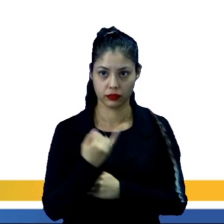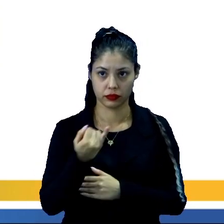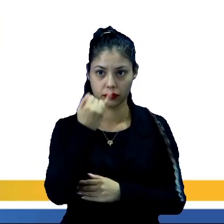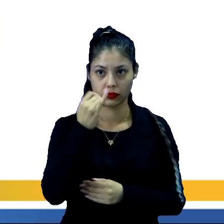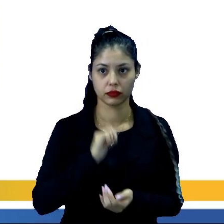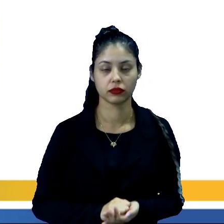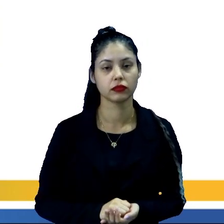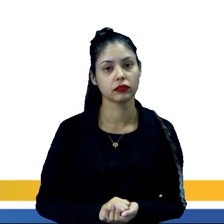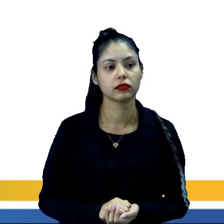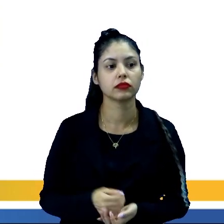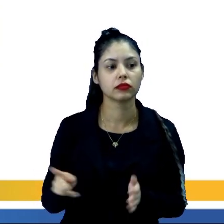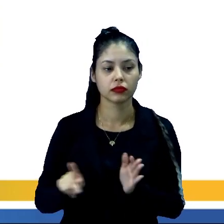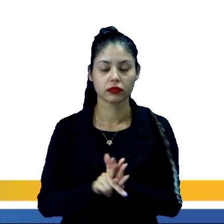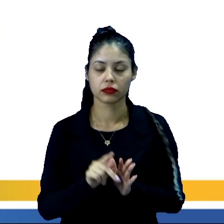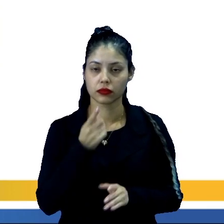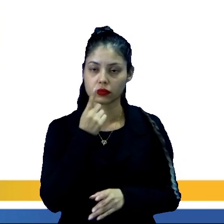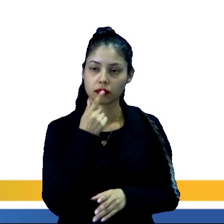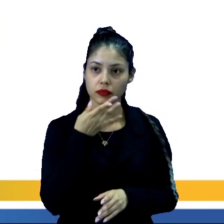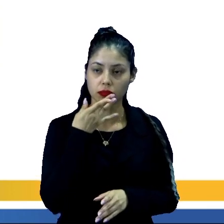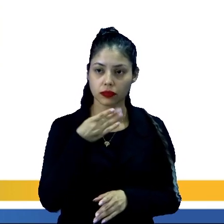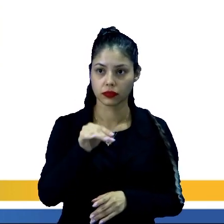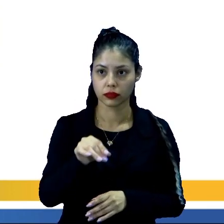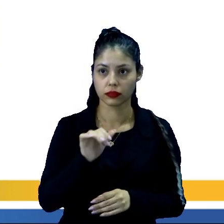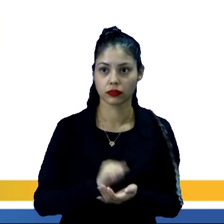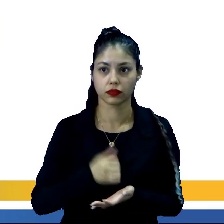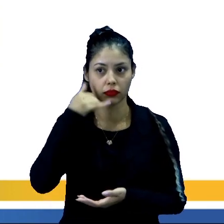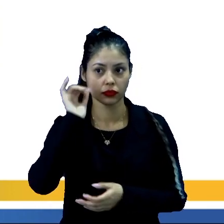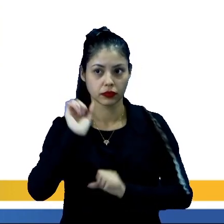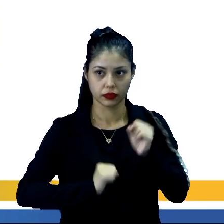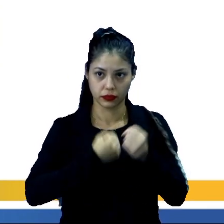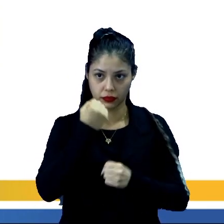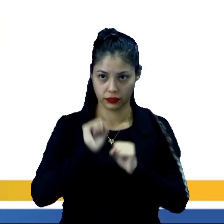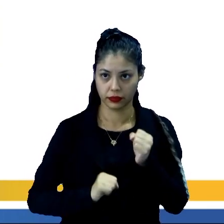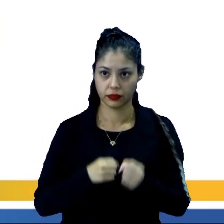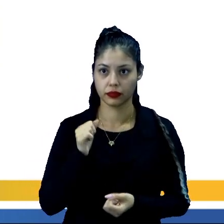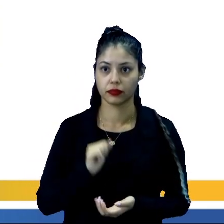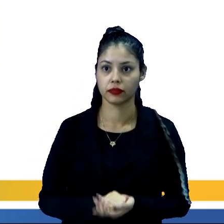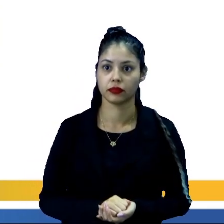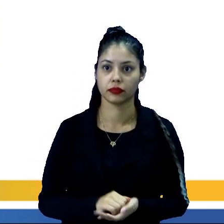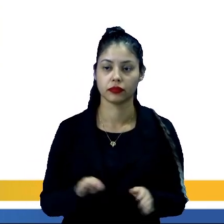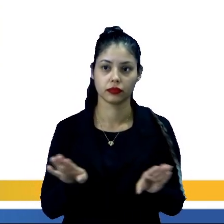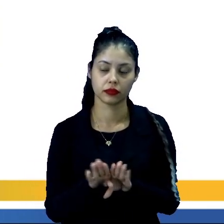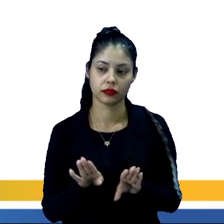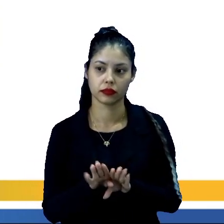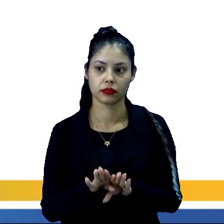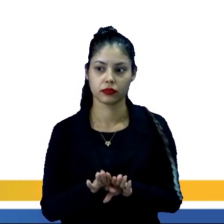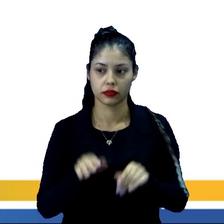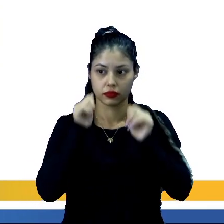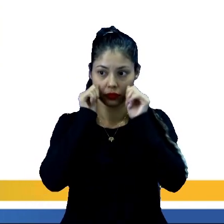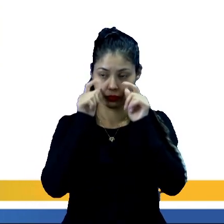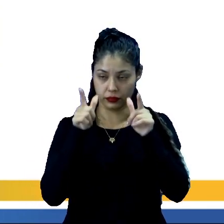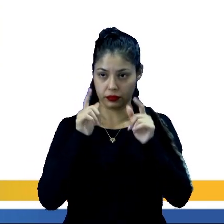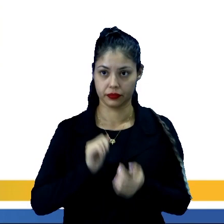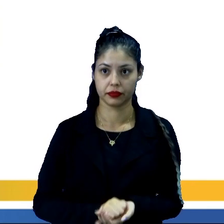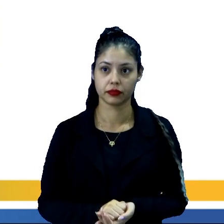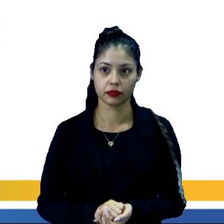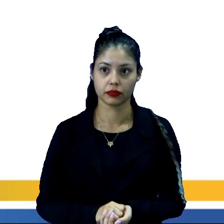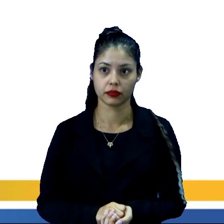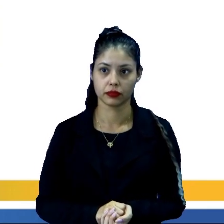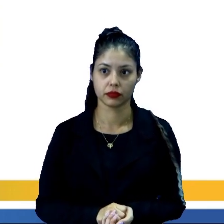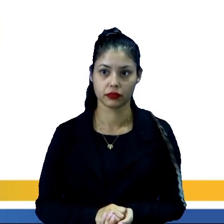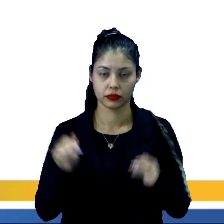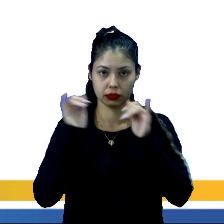especiarias, né, ao invés do próprio sal, evitar ali os alimentos industrializados e também estar atento em relação